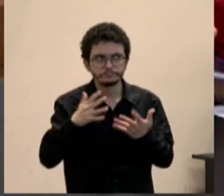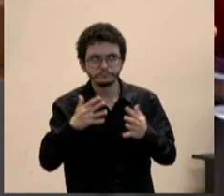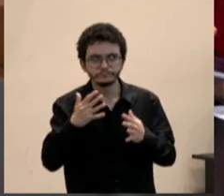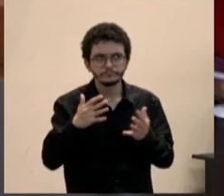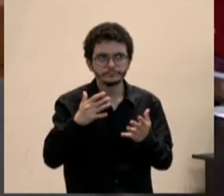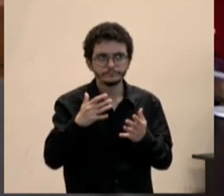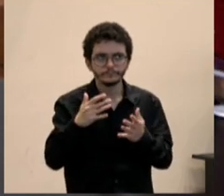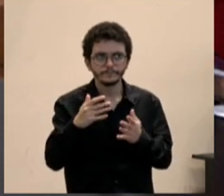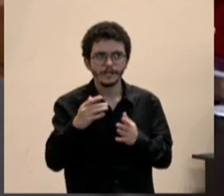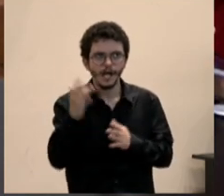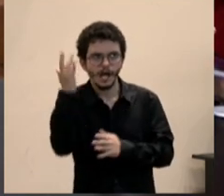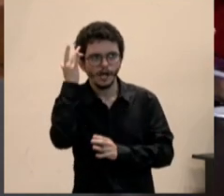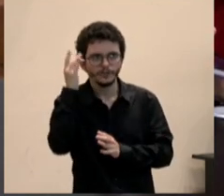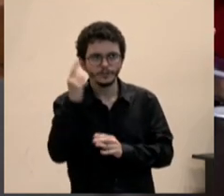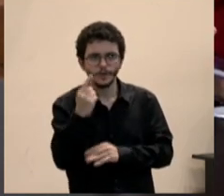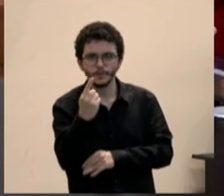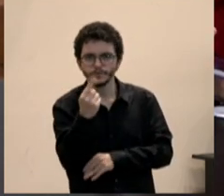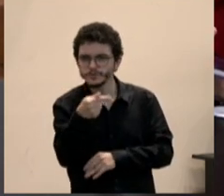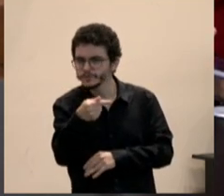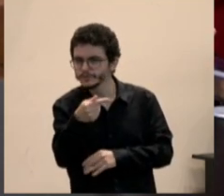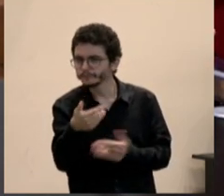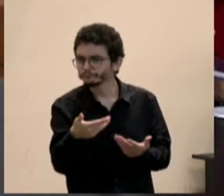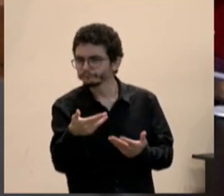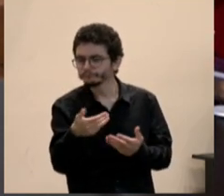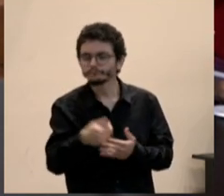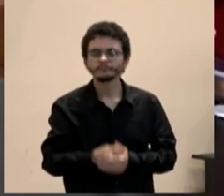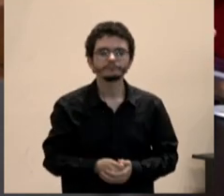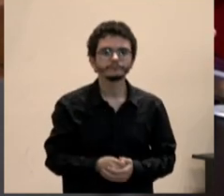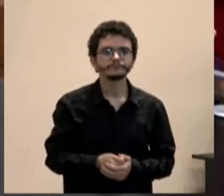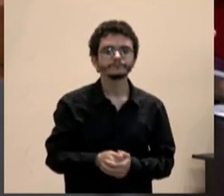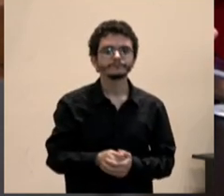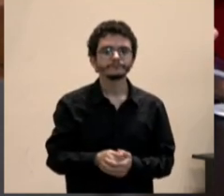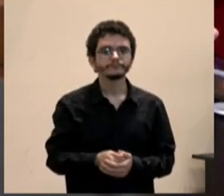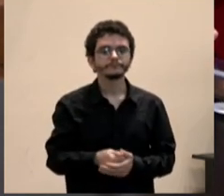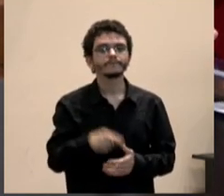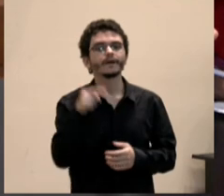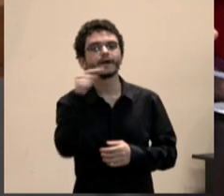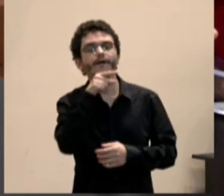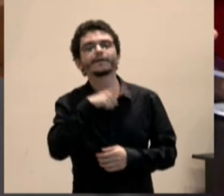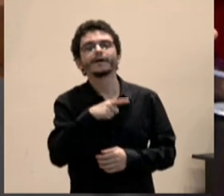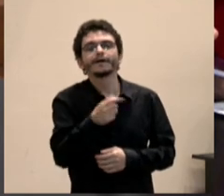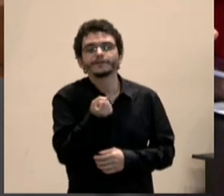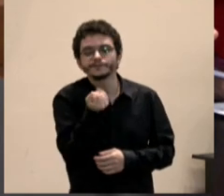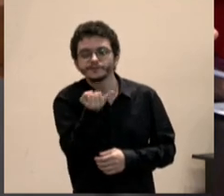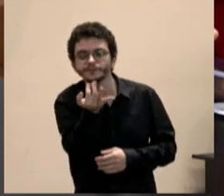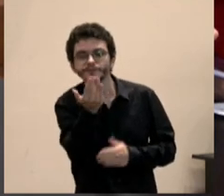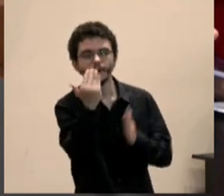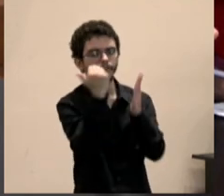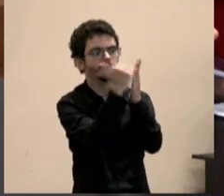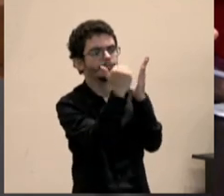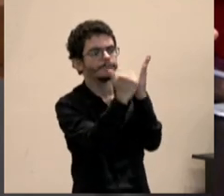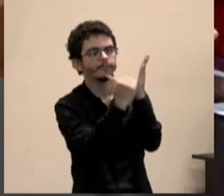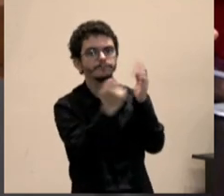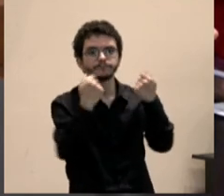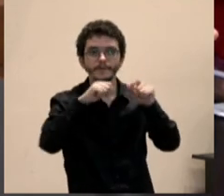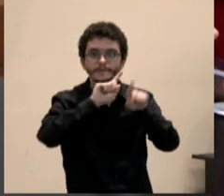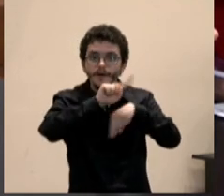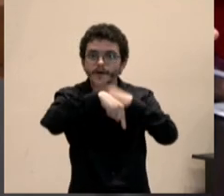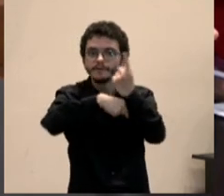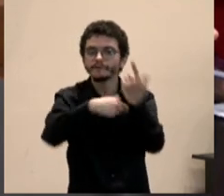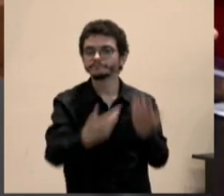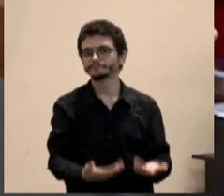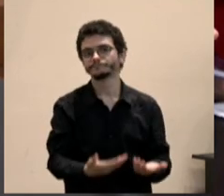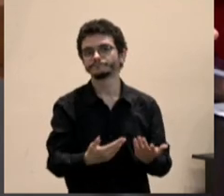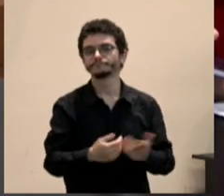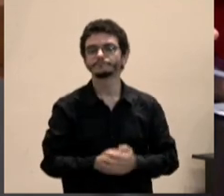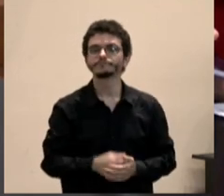meta 17, lá estava alguns pontos a ser superados.